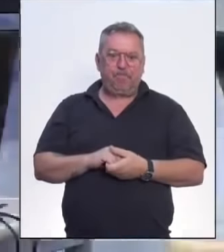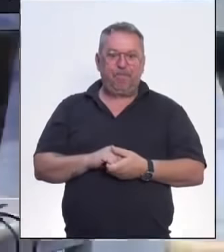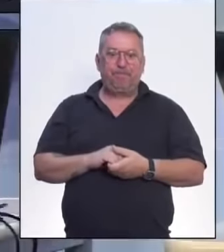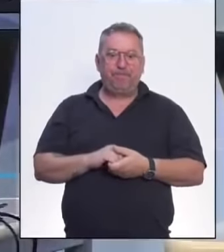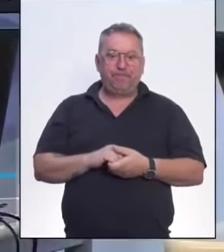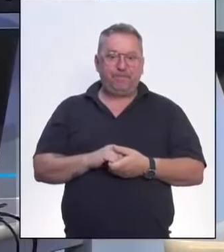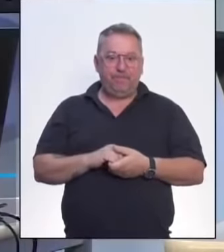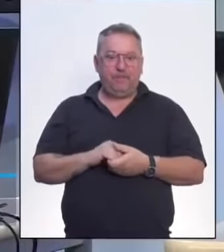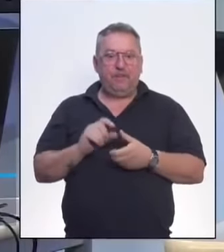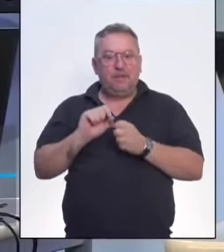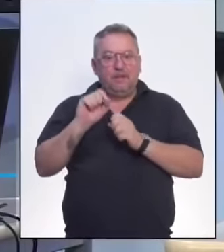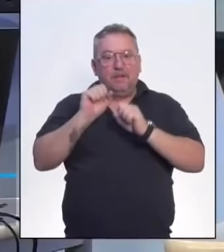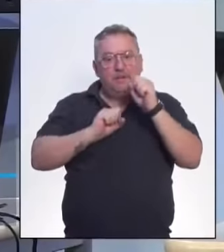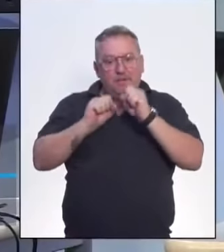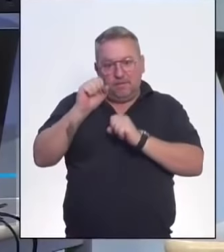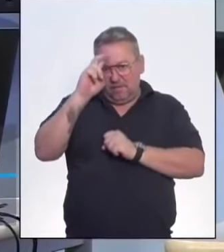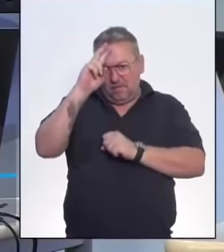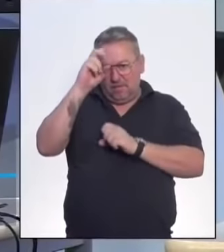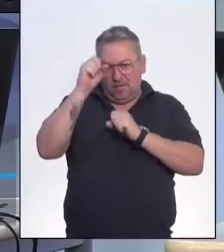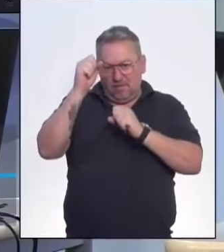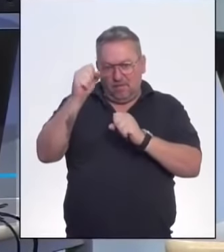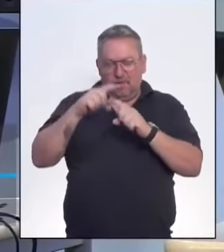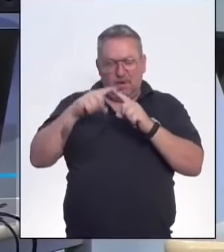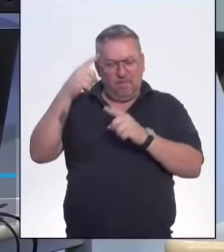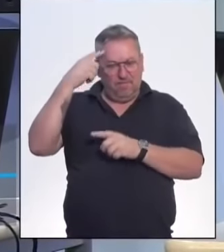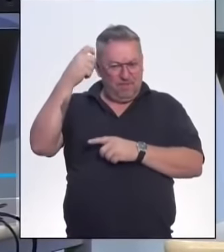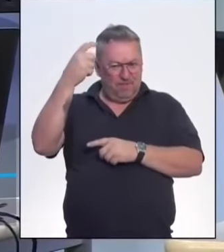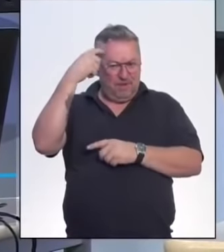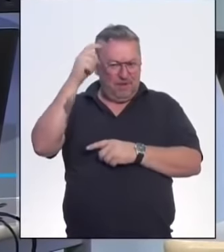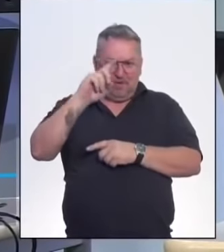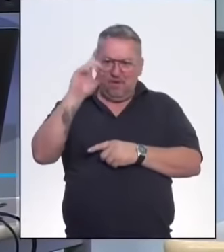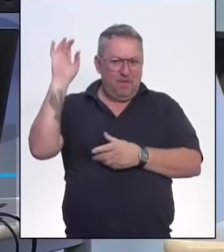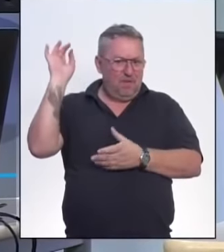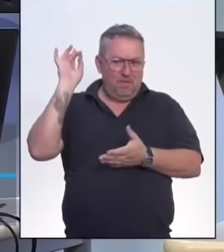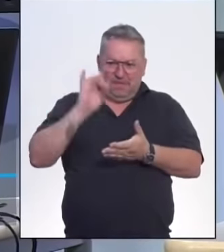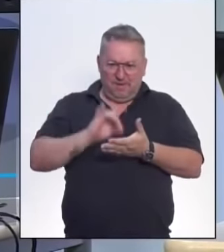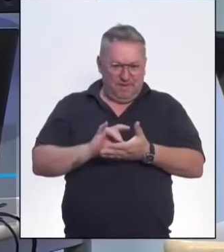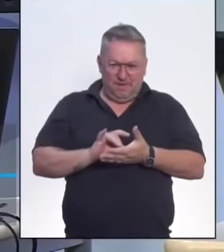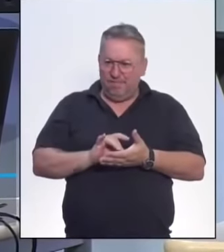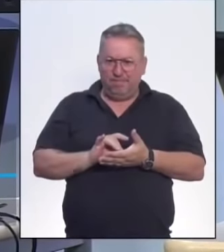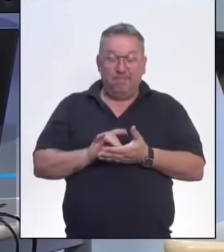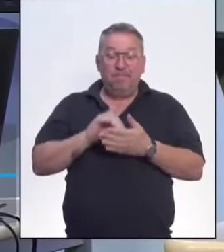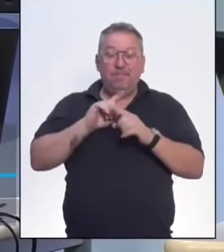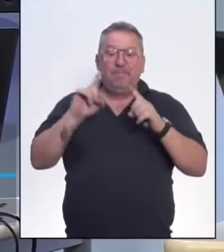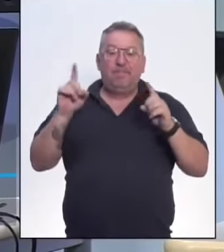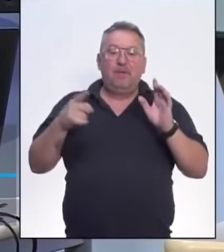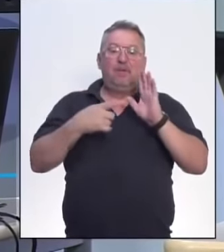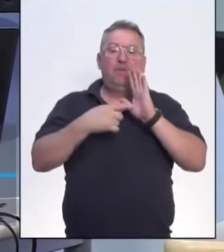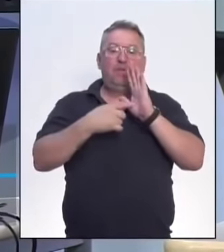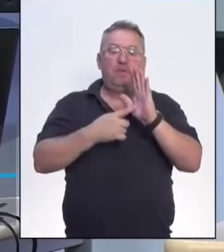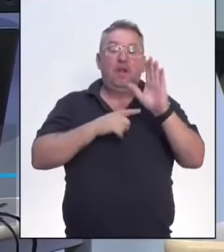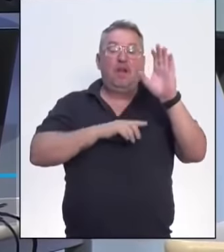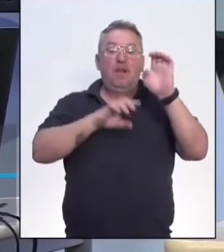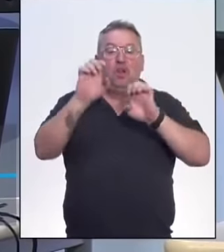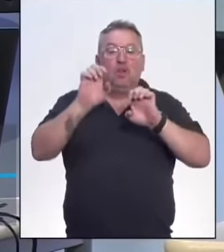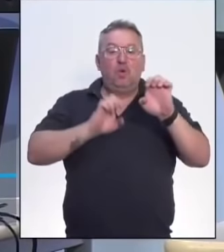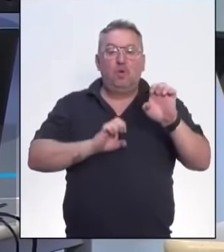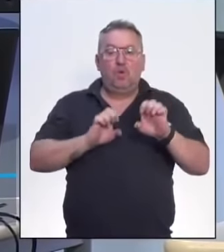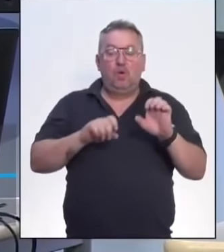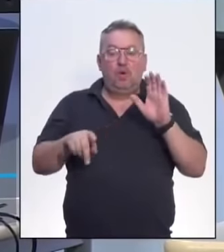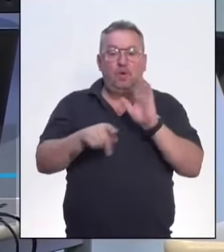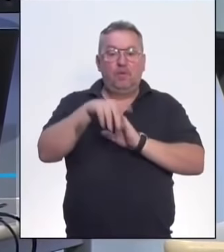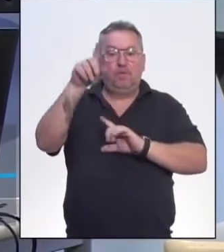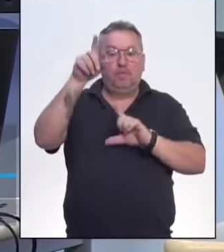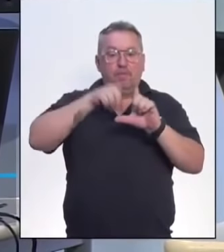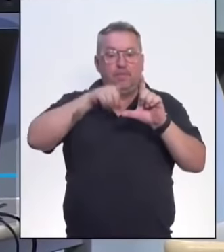uma indústria criada, esses dados são fictícios, eles não são reais, mas está aí a estrutura do